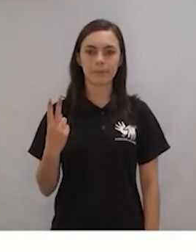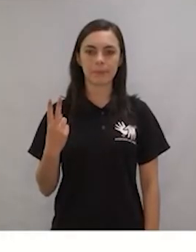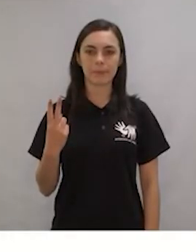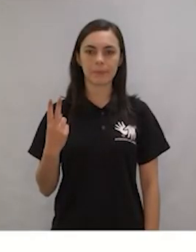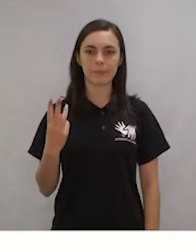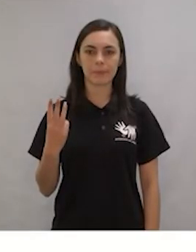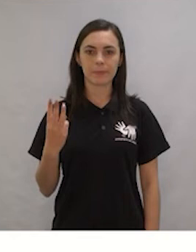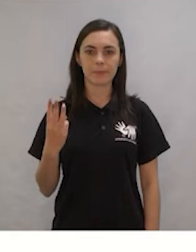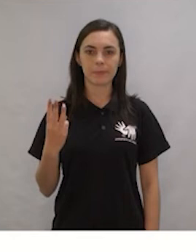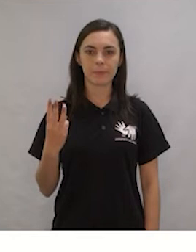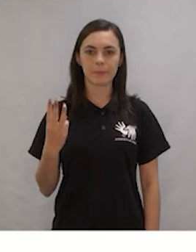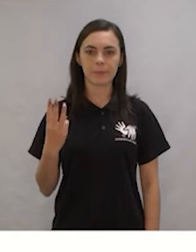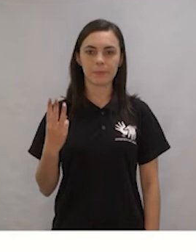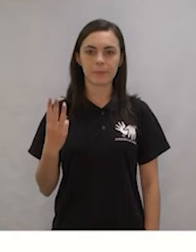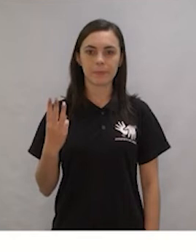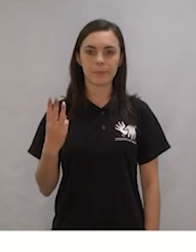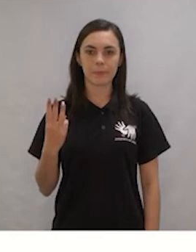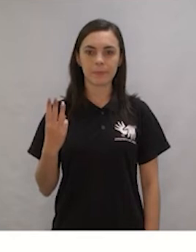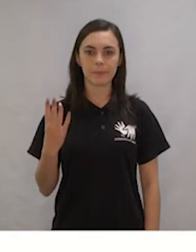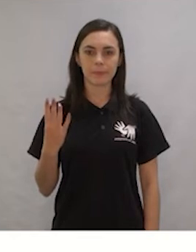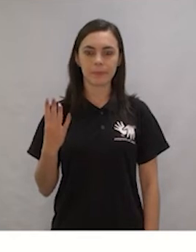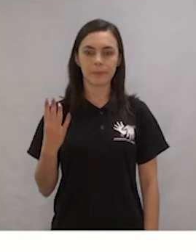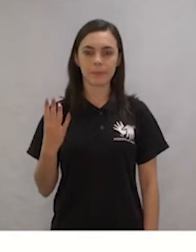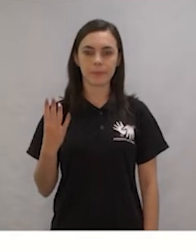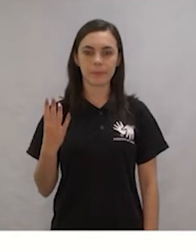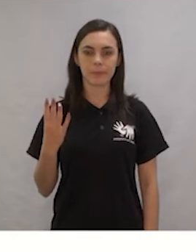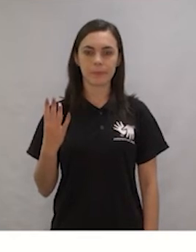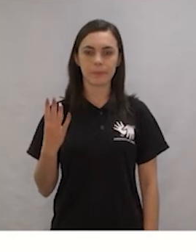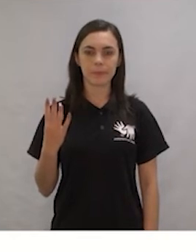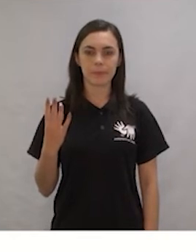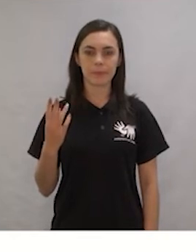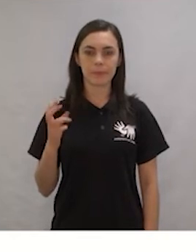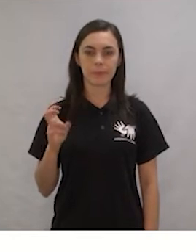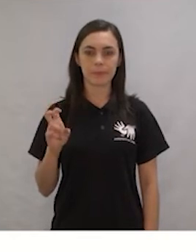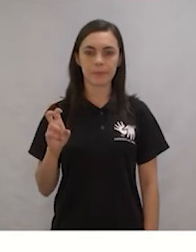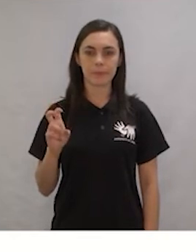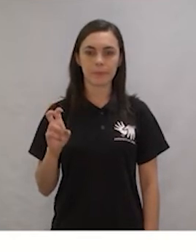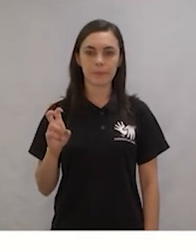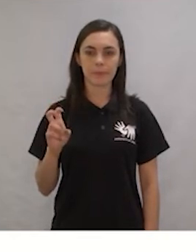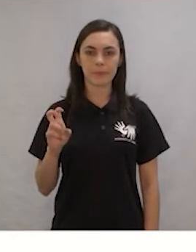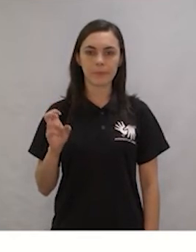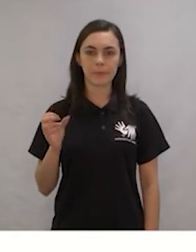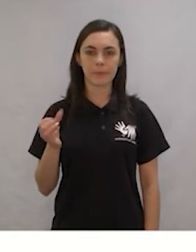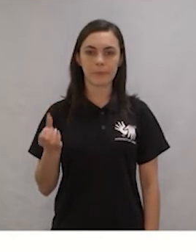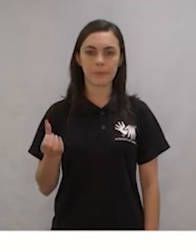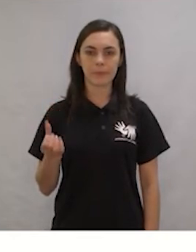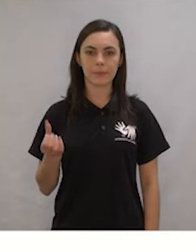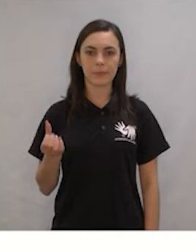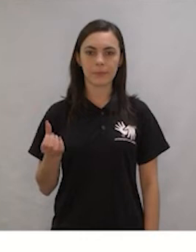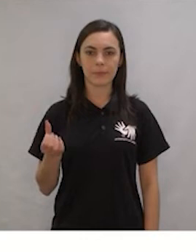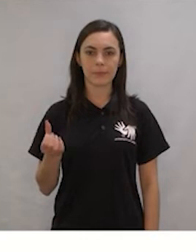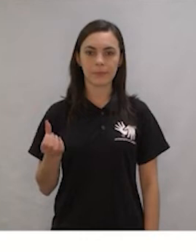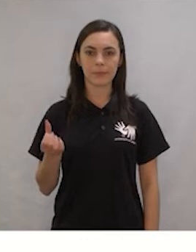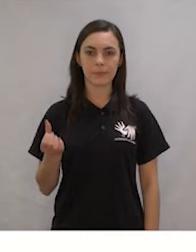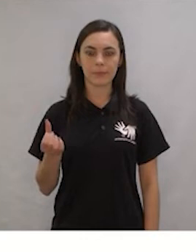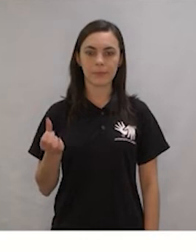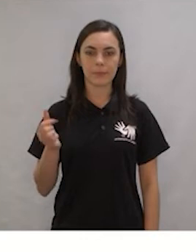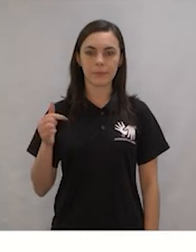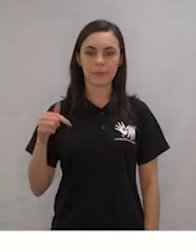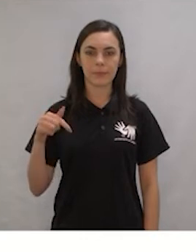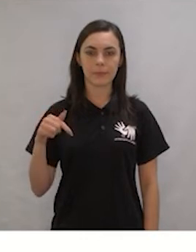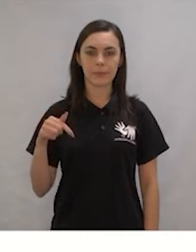2, 3, 4, 5,